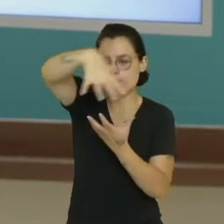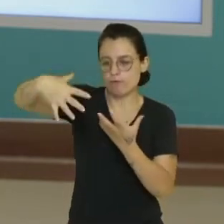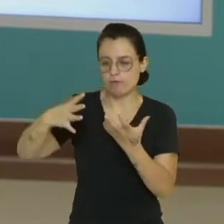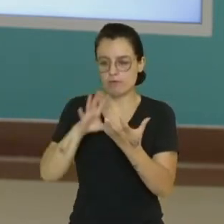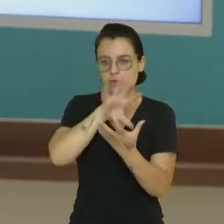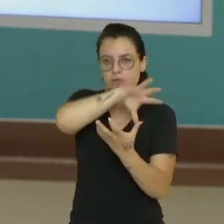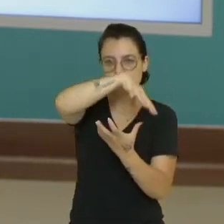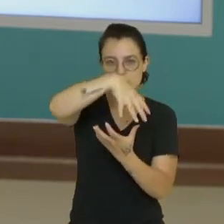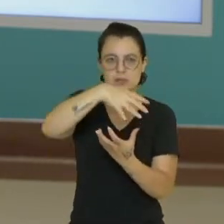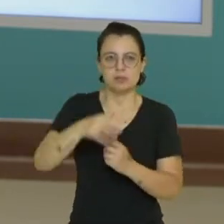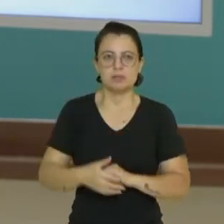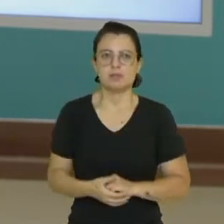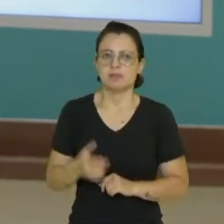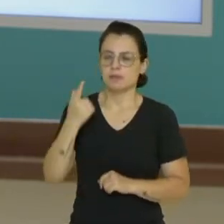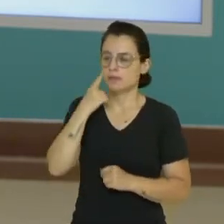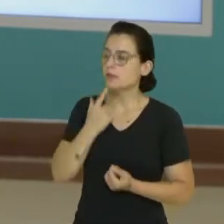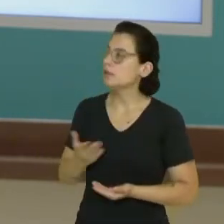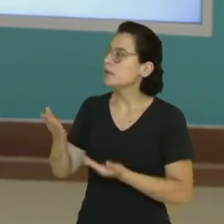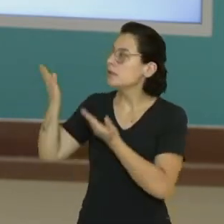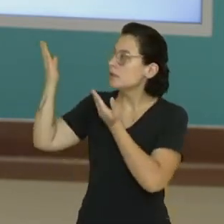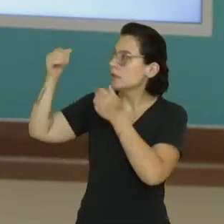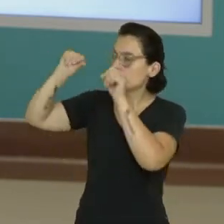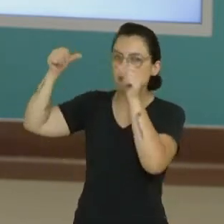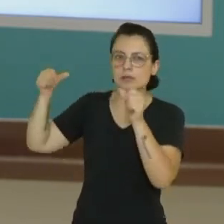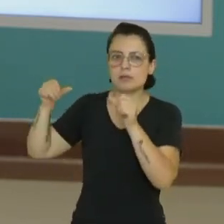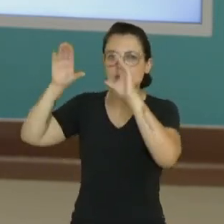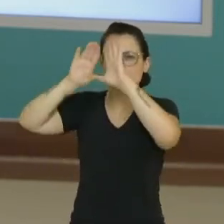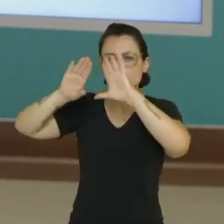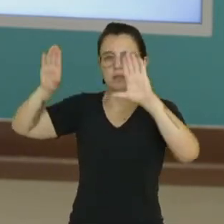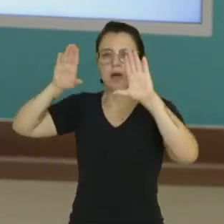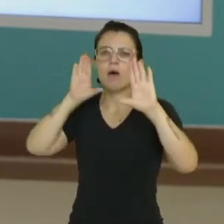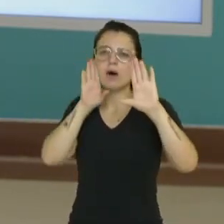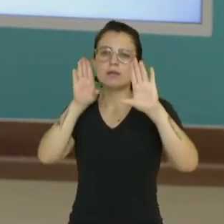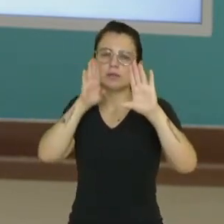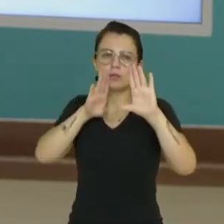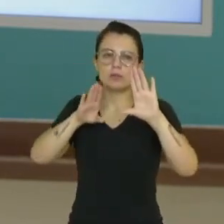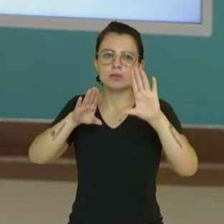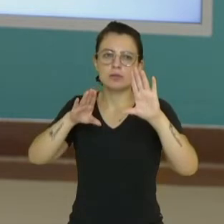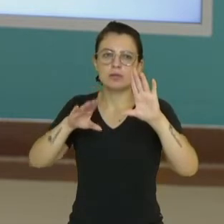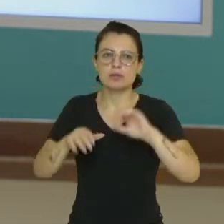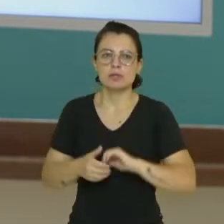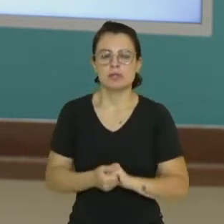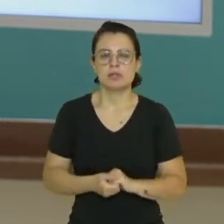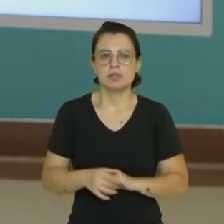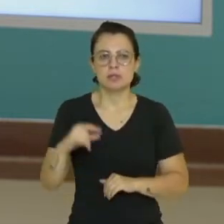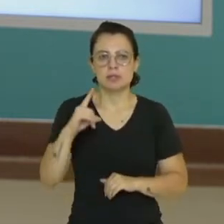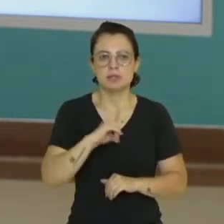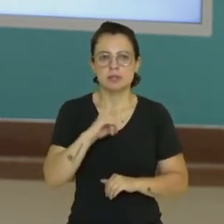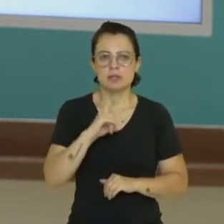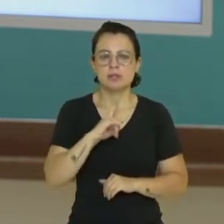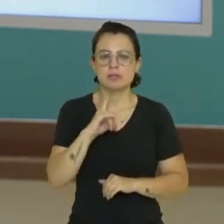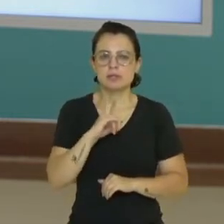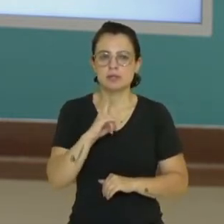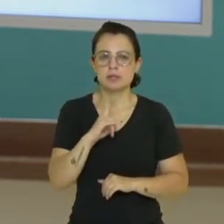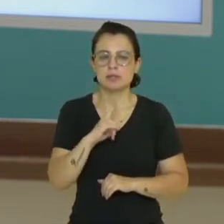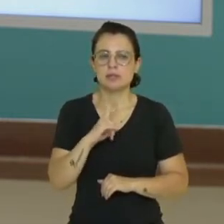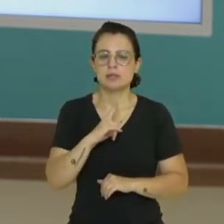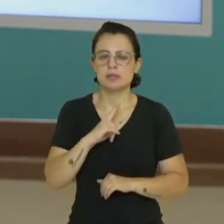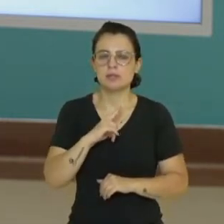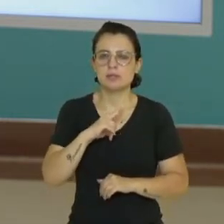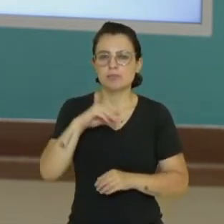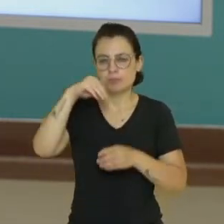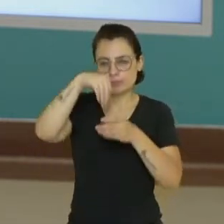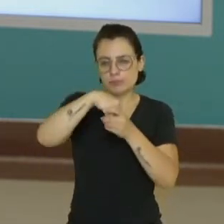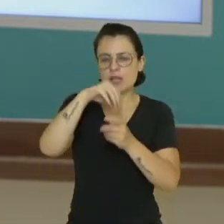Ali na imagem, a gente tem uma representação, de um céu azul e um recorte, um pedaço da nossa